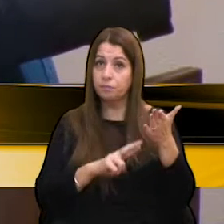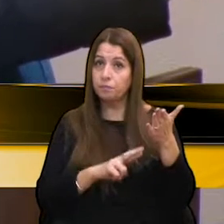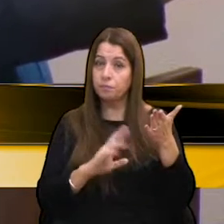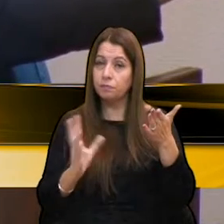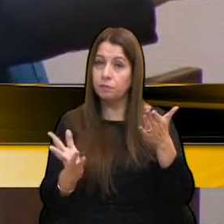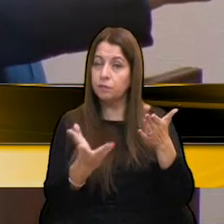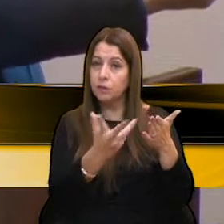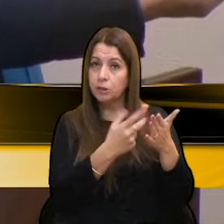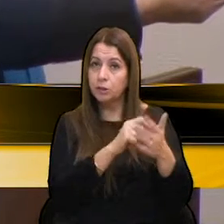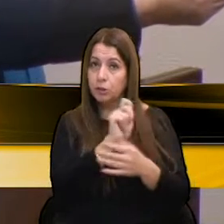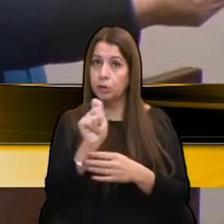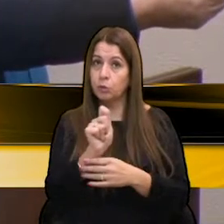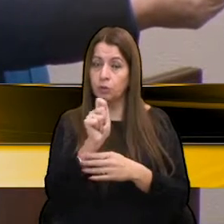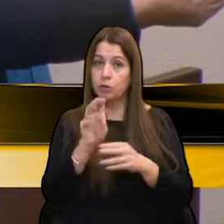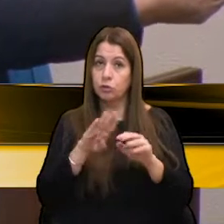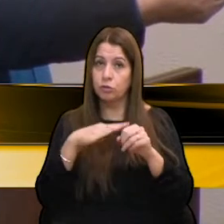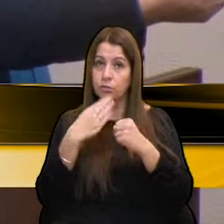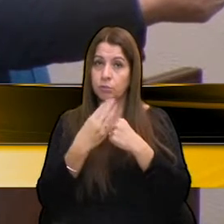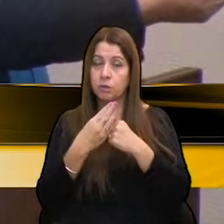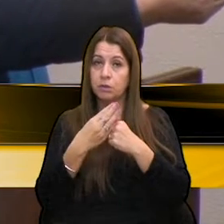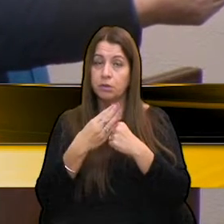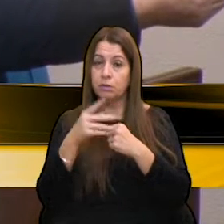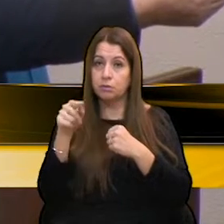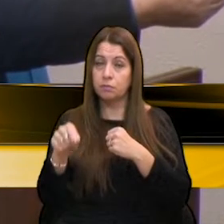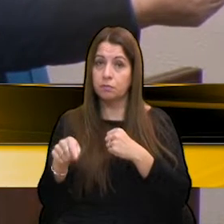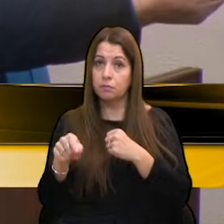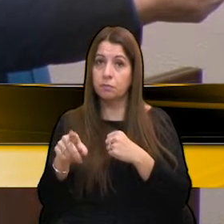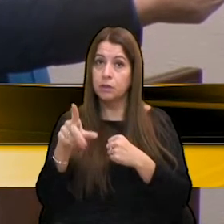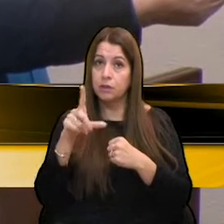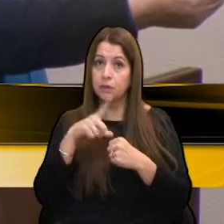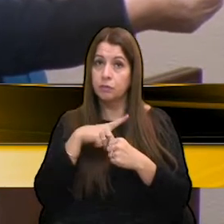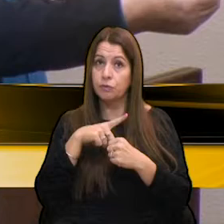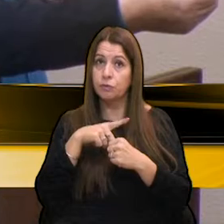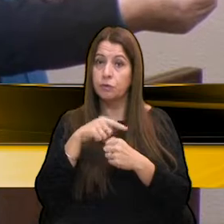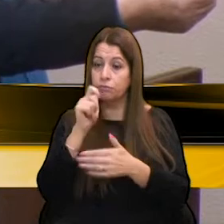de todas as associações de moradores que foram